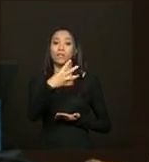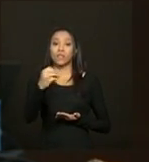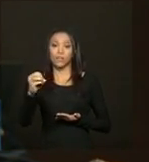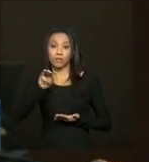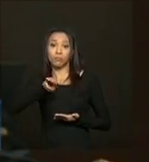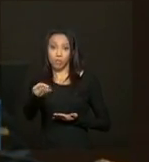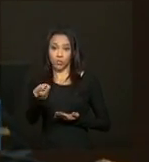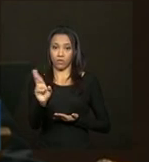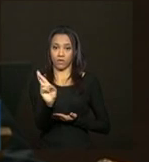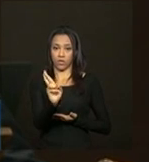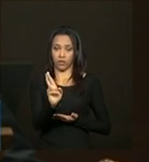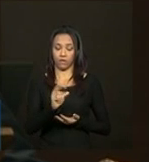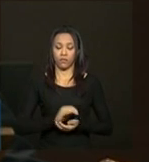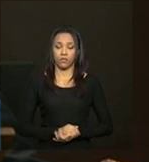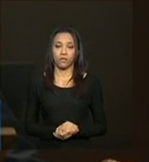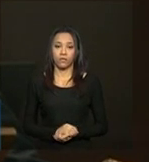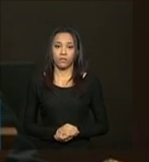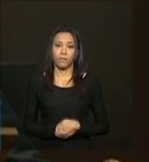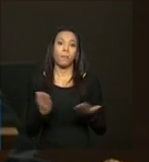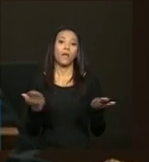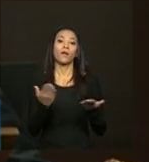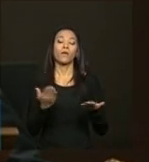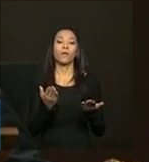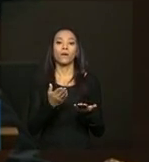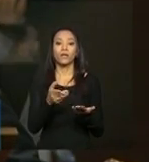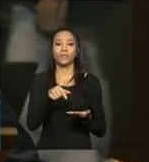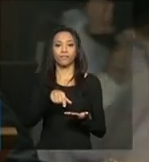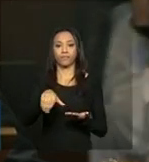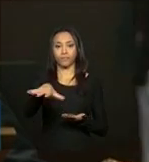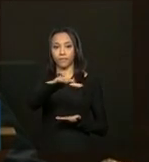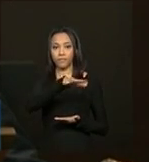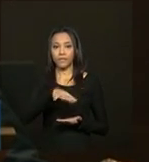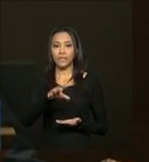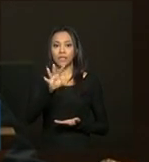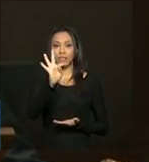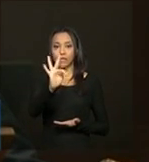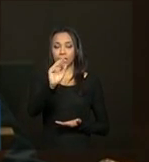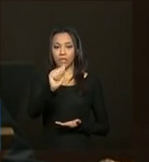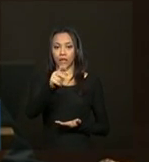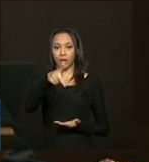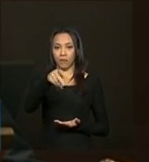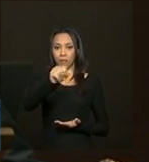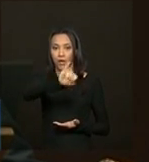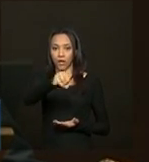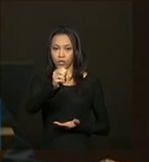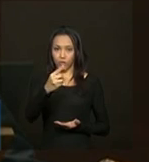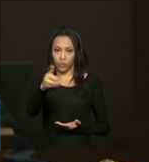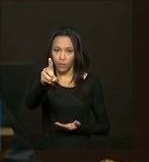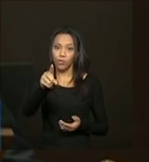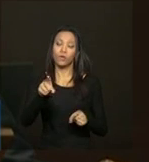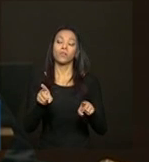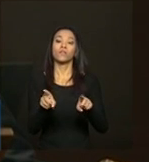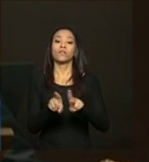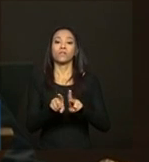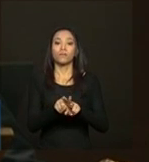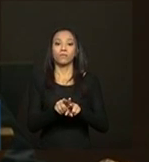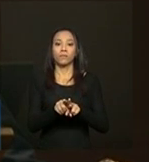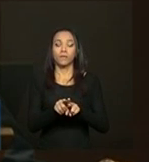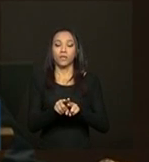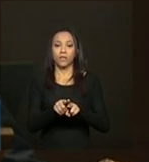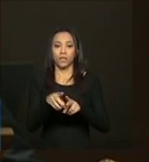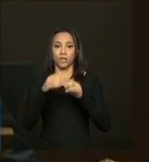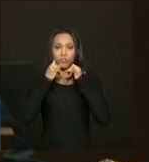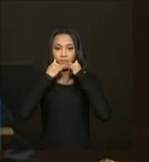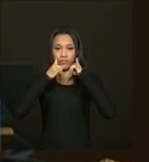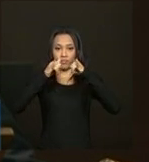R$ 6,3 bilhões. Composto por subestação Tapajós, Tapajós compensador síncrono e Rurópolis compensador síncrono. Linha